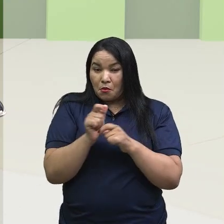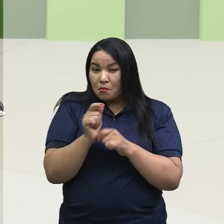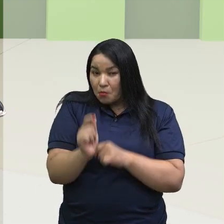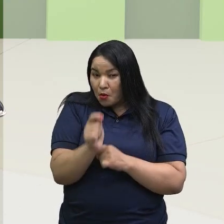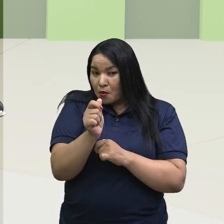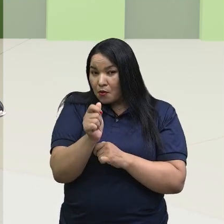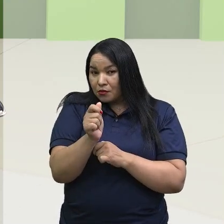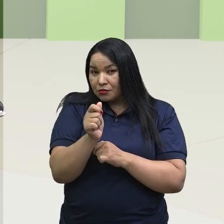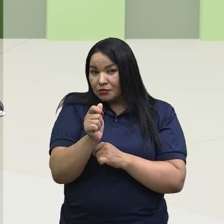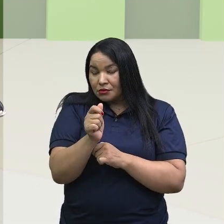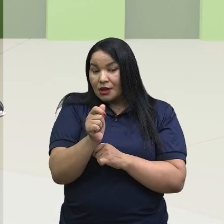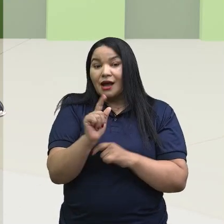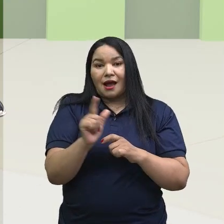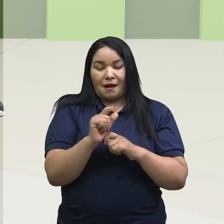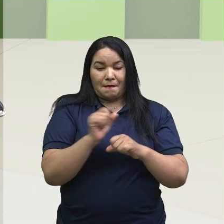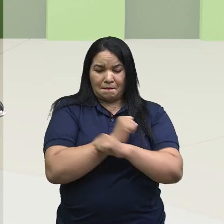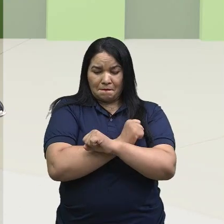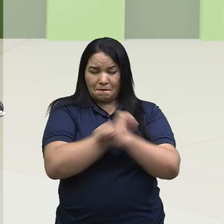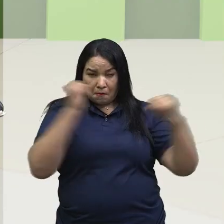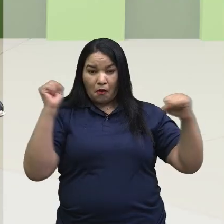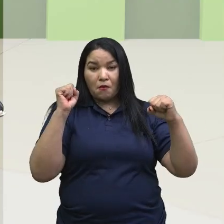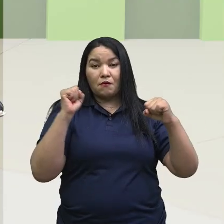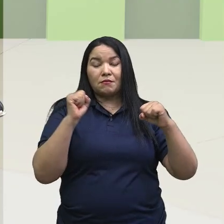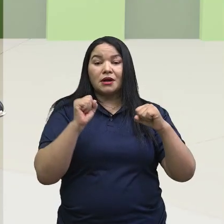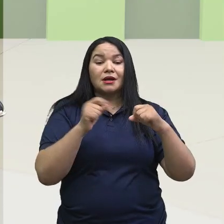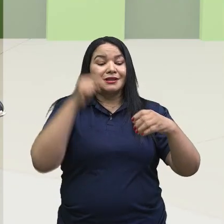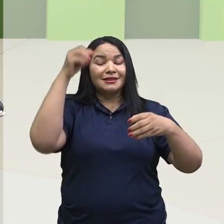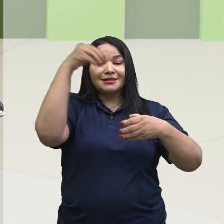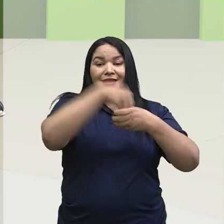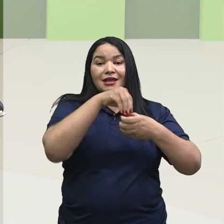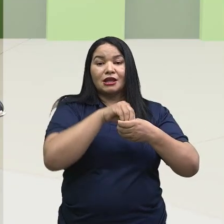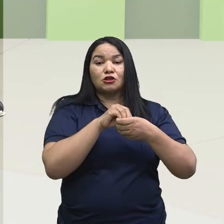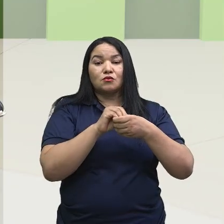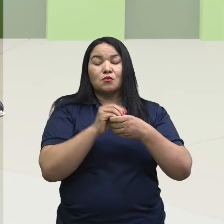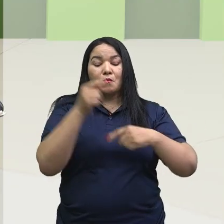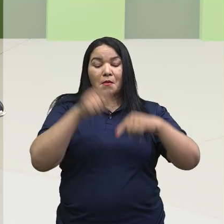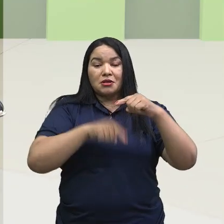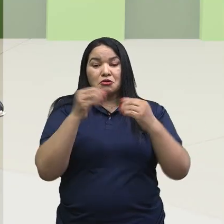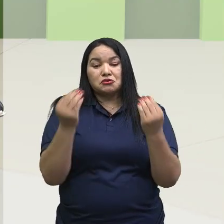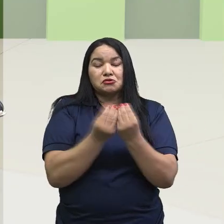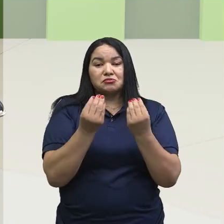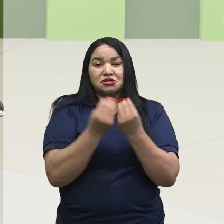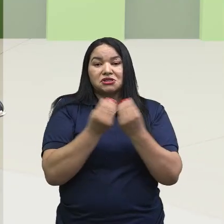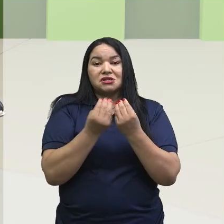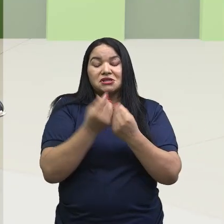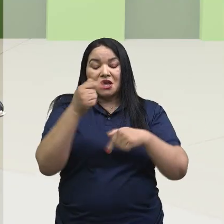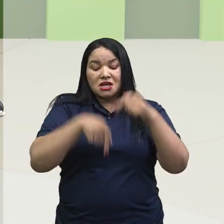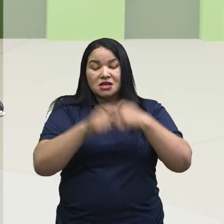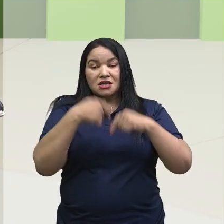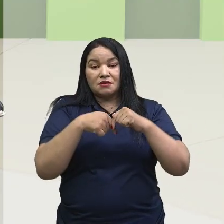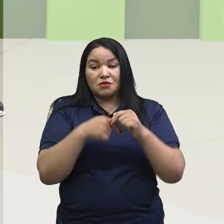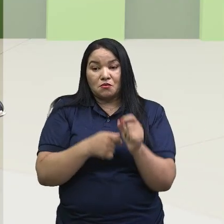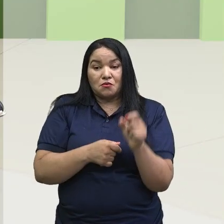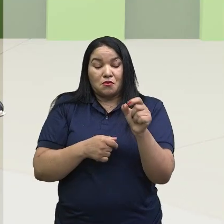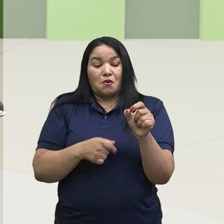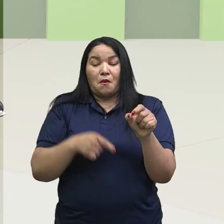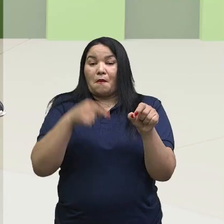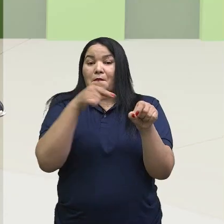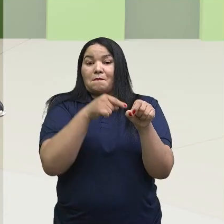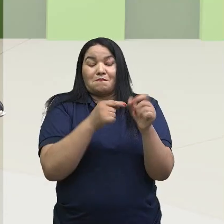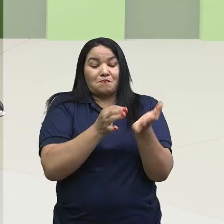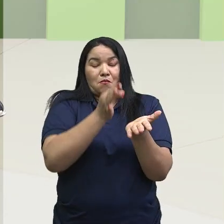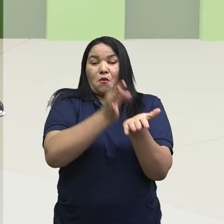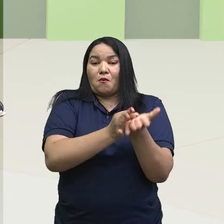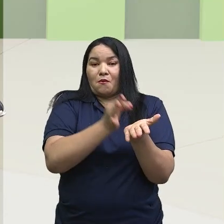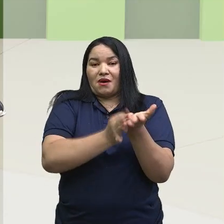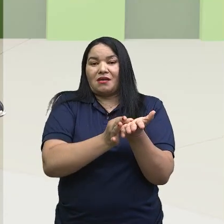Nagasaki teve a massa do composto químico igual a uma moeda. Foi aquilo que causou a explosão muito